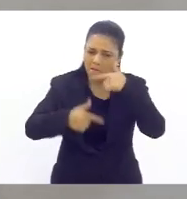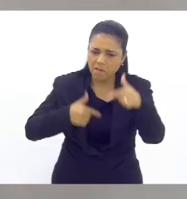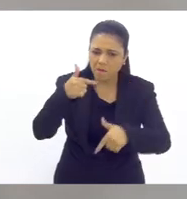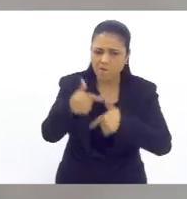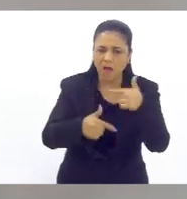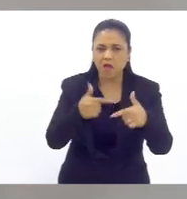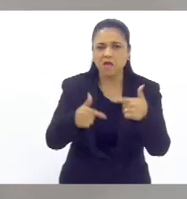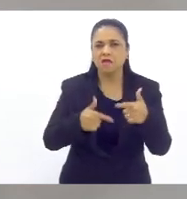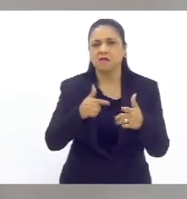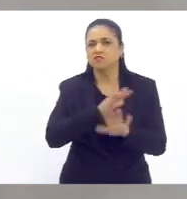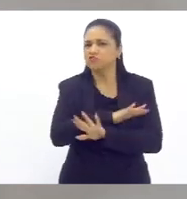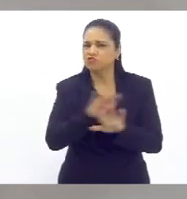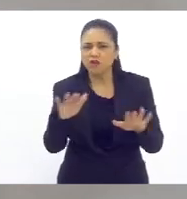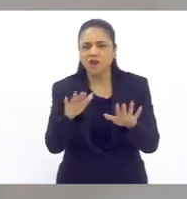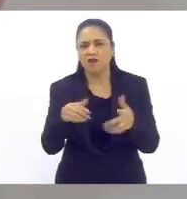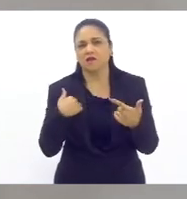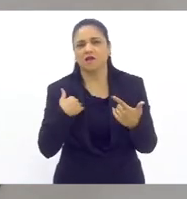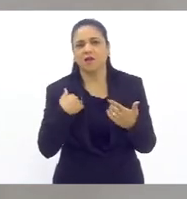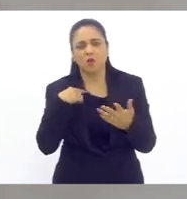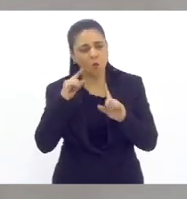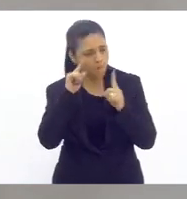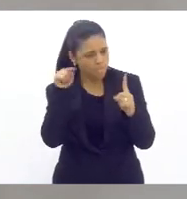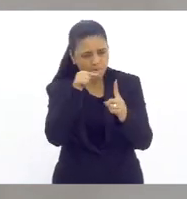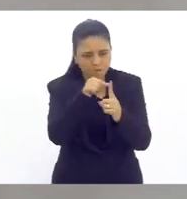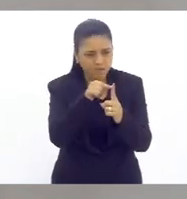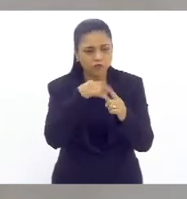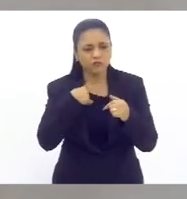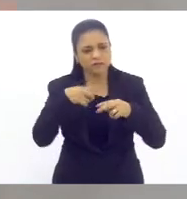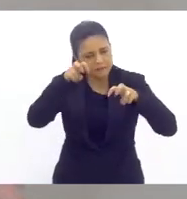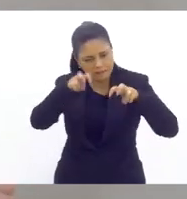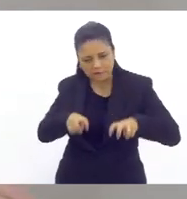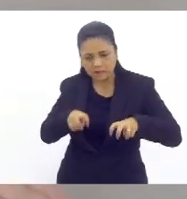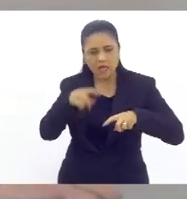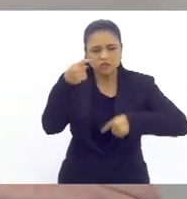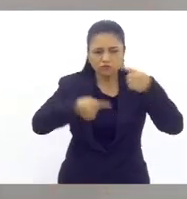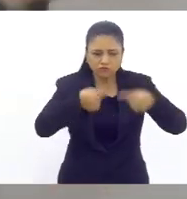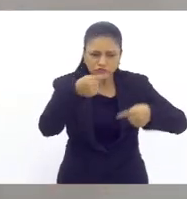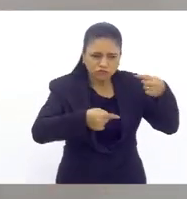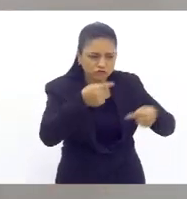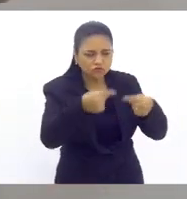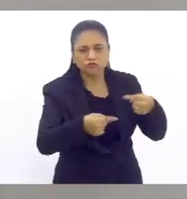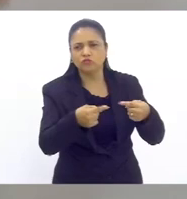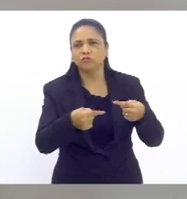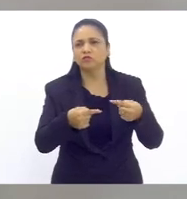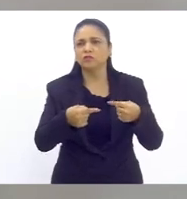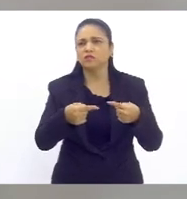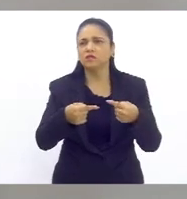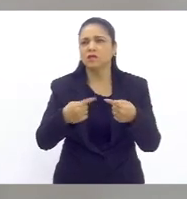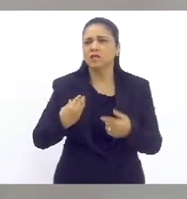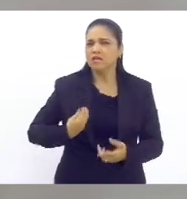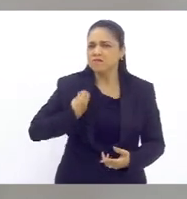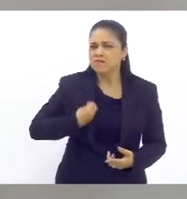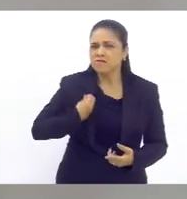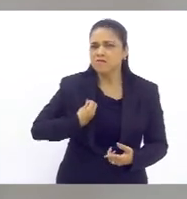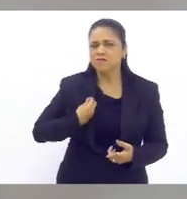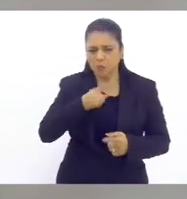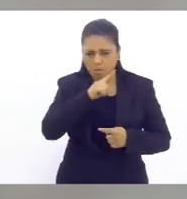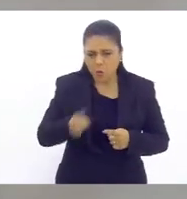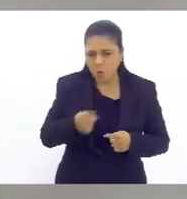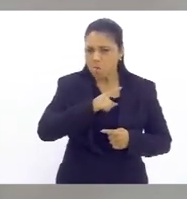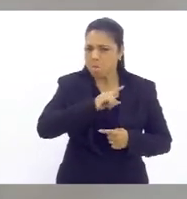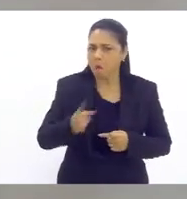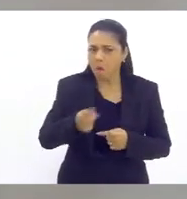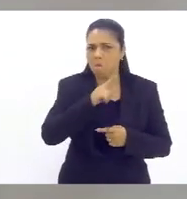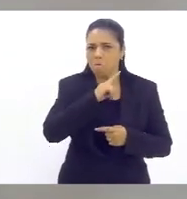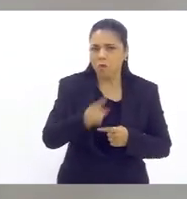também Chega de lacração eu tô nessa meta agora vamos sentar e vocês vão ter que ouvir porque esses caras também vivem de uma lacração estúpida